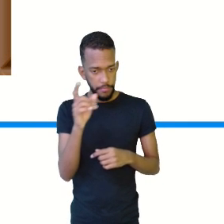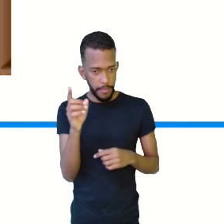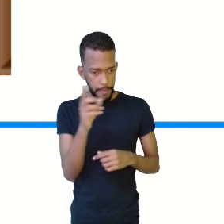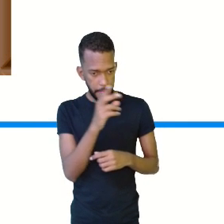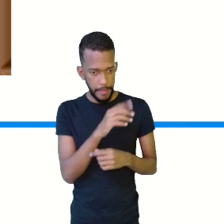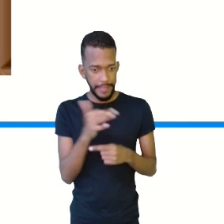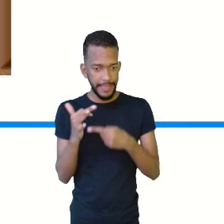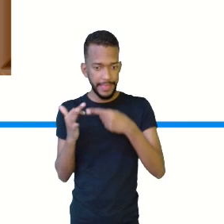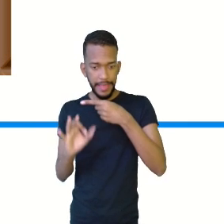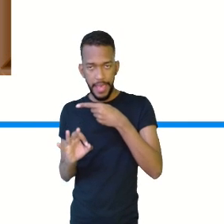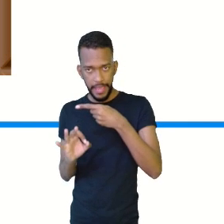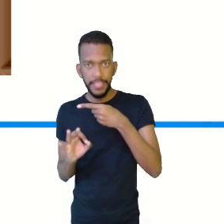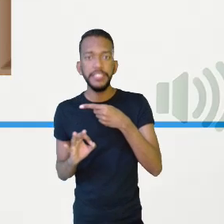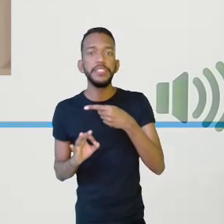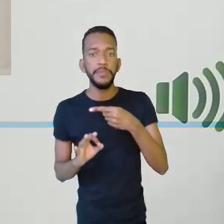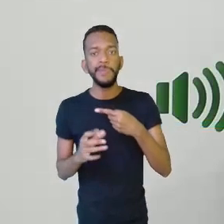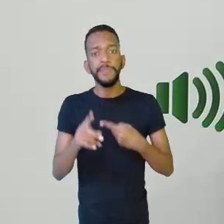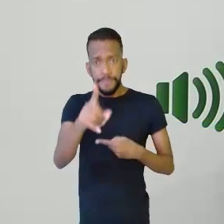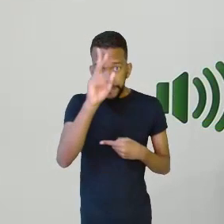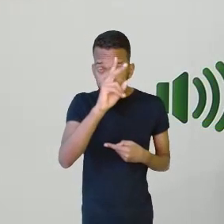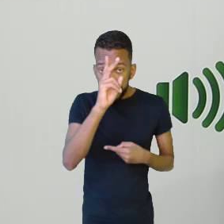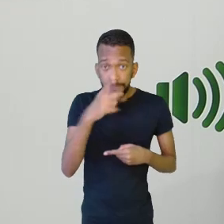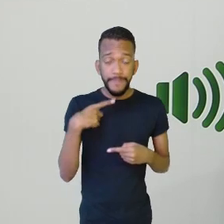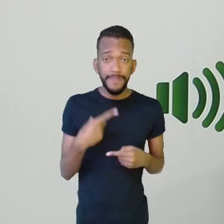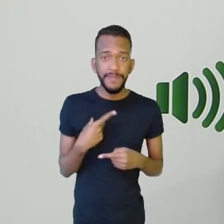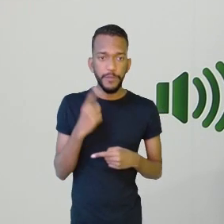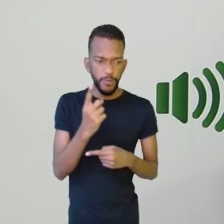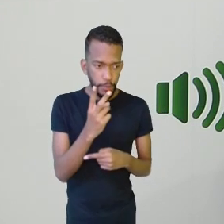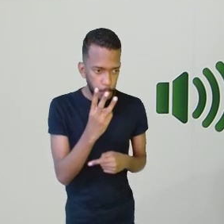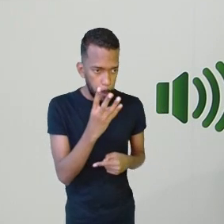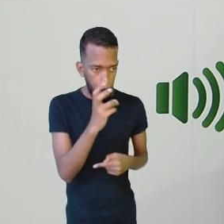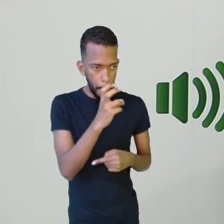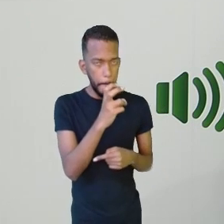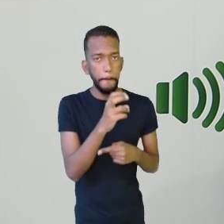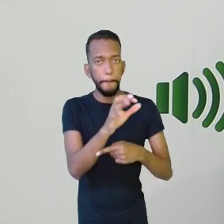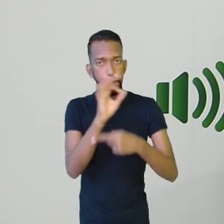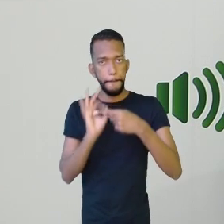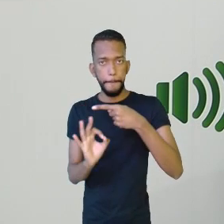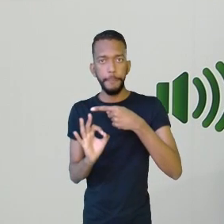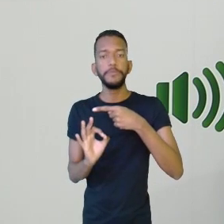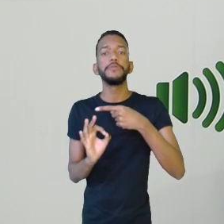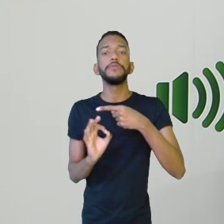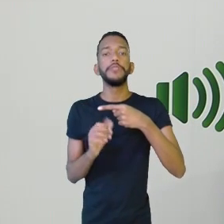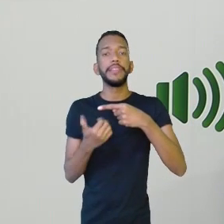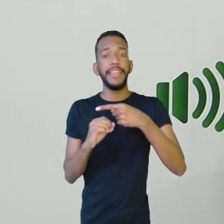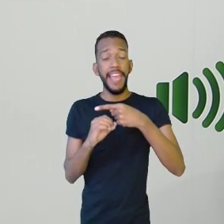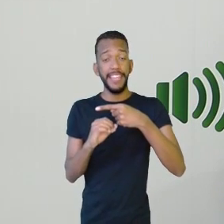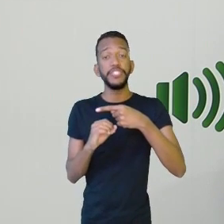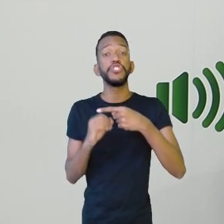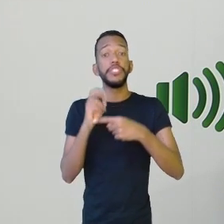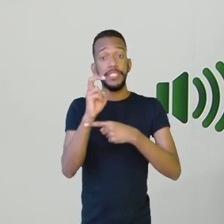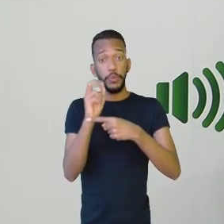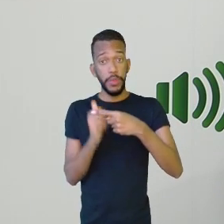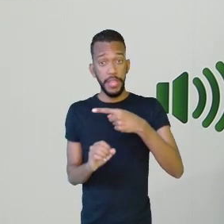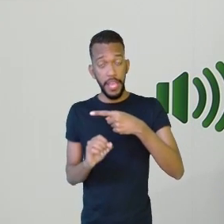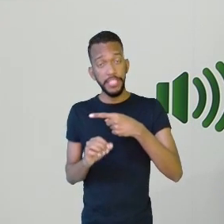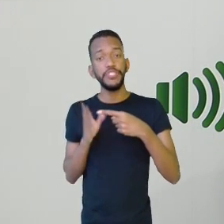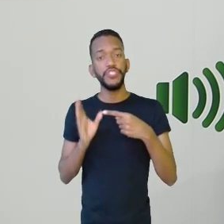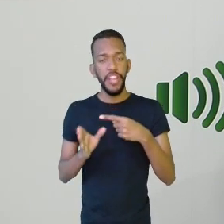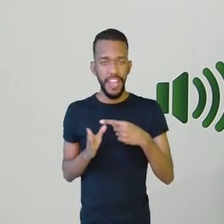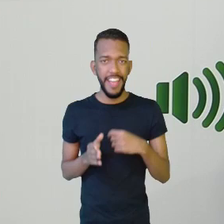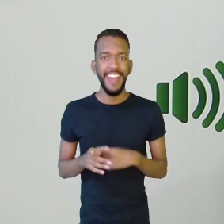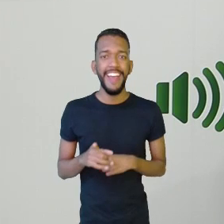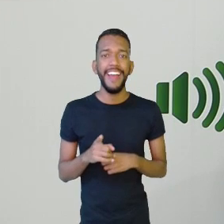Cada um recebeu 5 partes de 10. Então, cada um, tanto Miguel